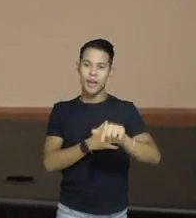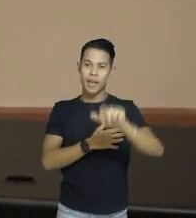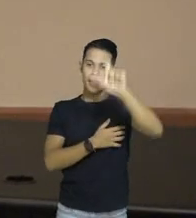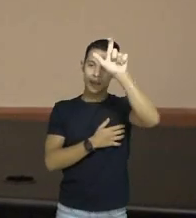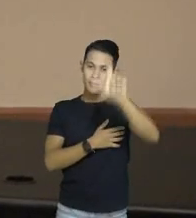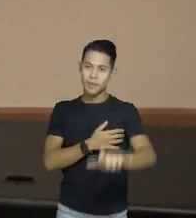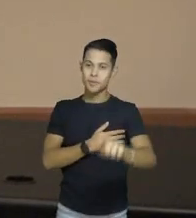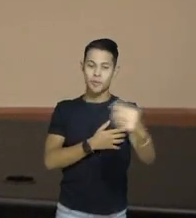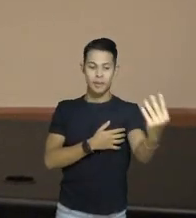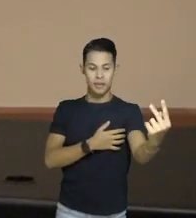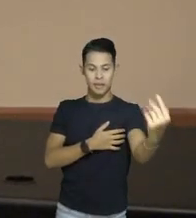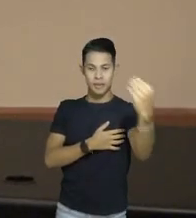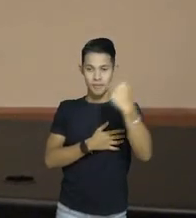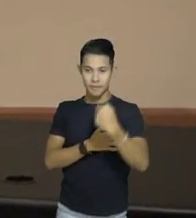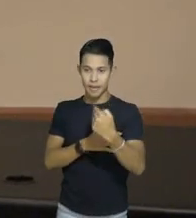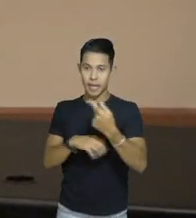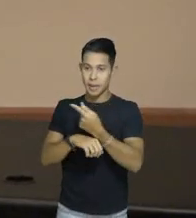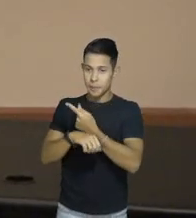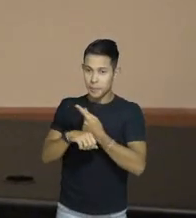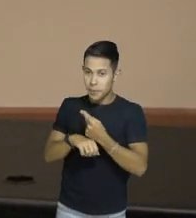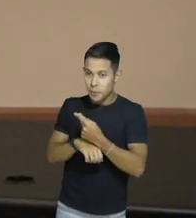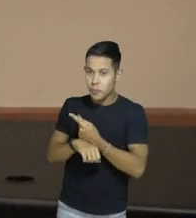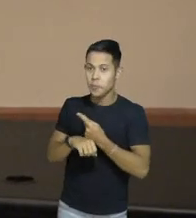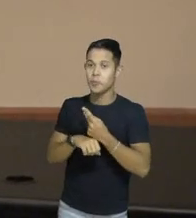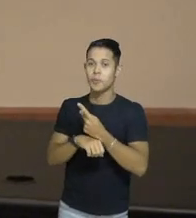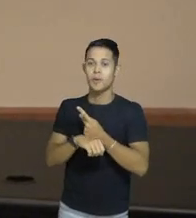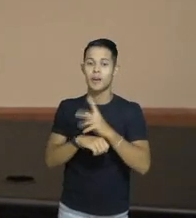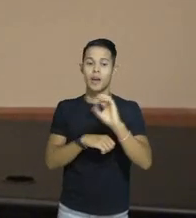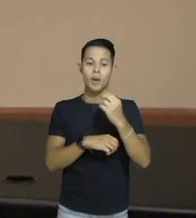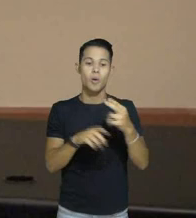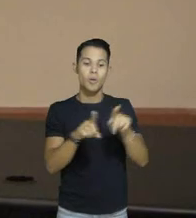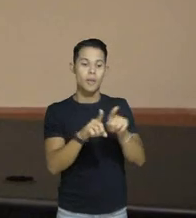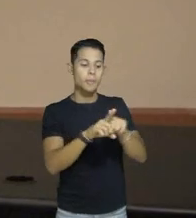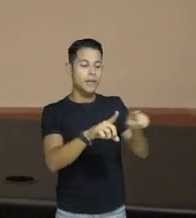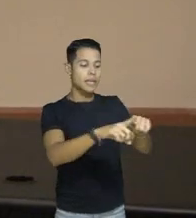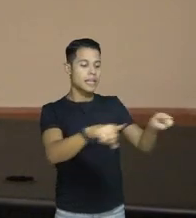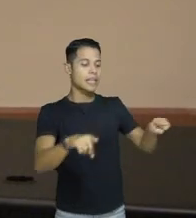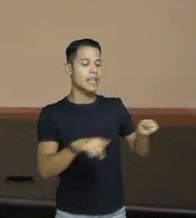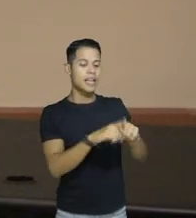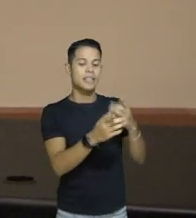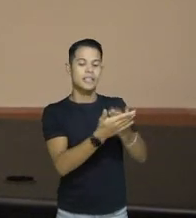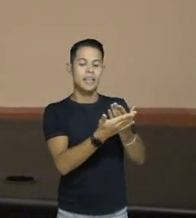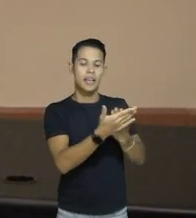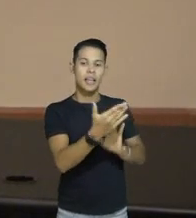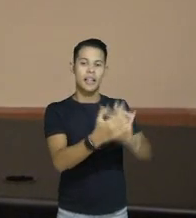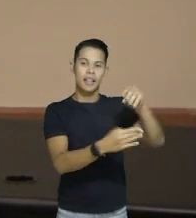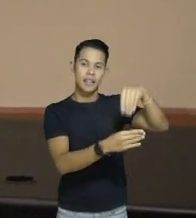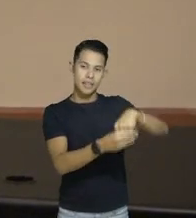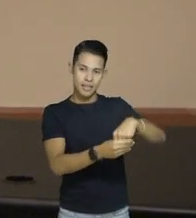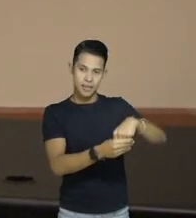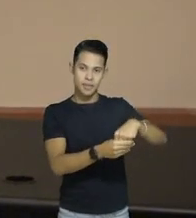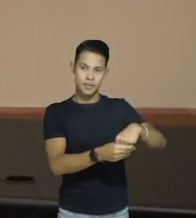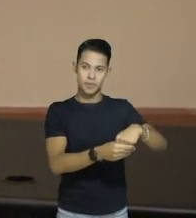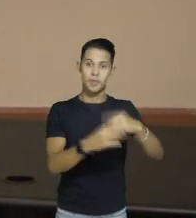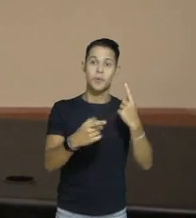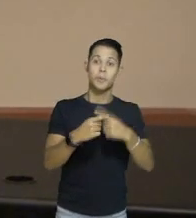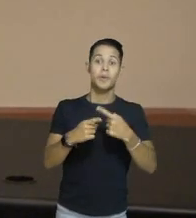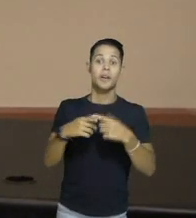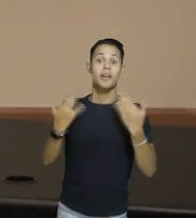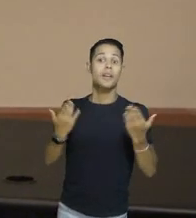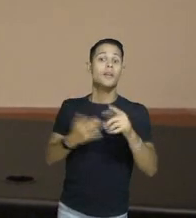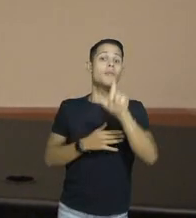nossa porta, de quem está na sala com as suas individualidades, e o nosso, porque quem não fica